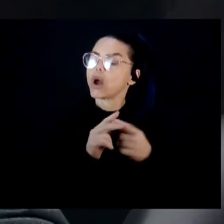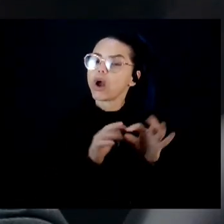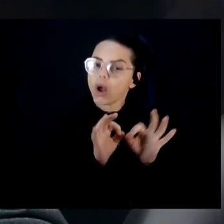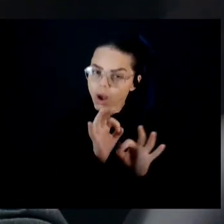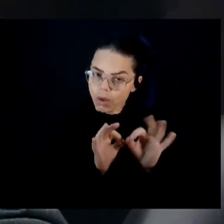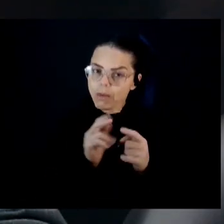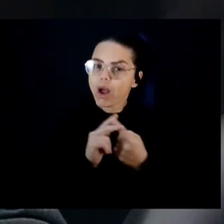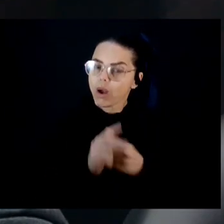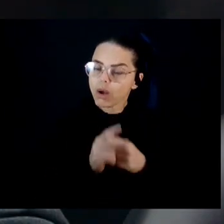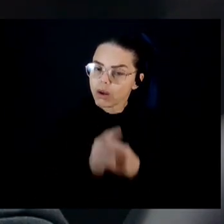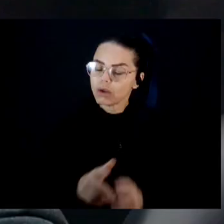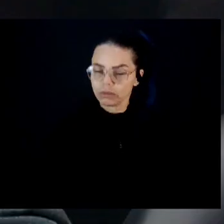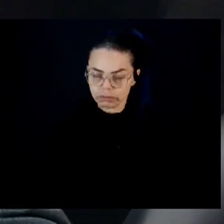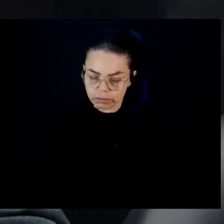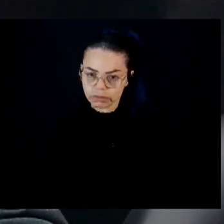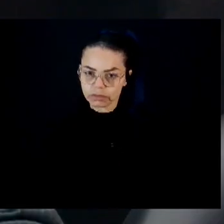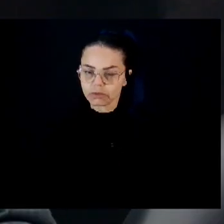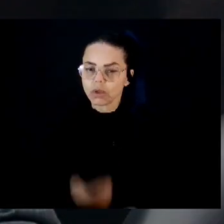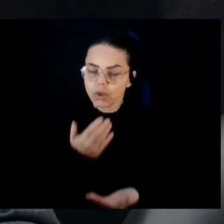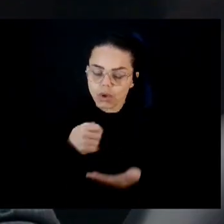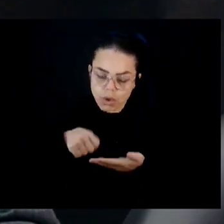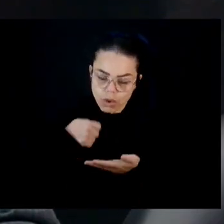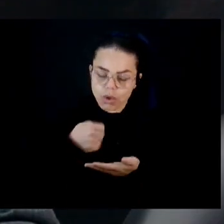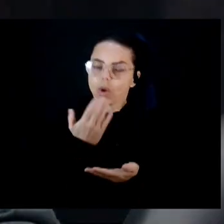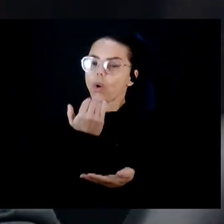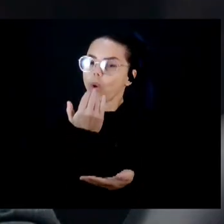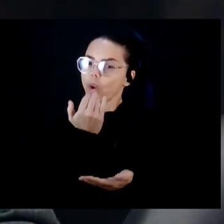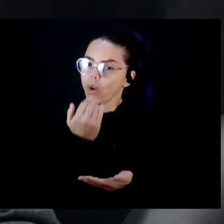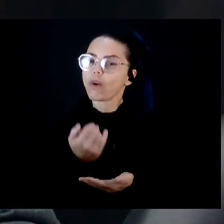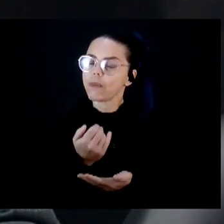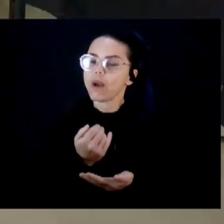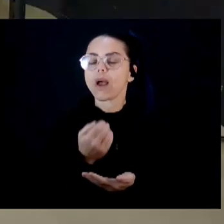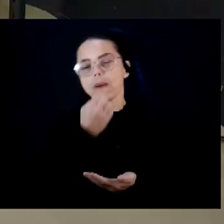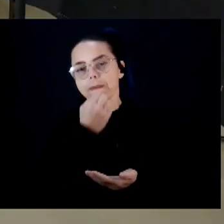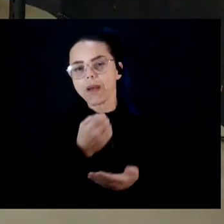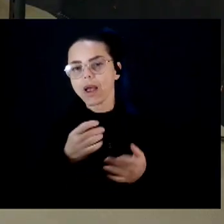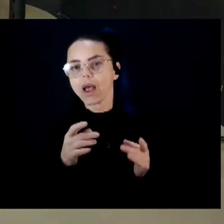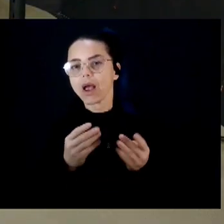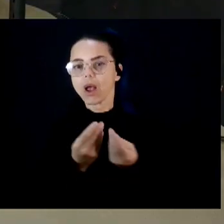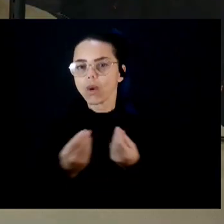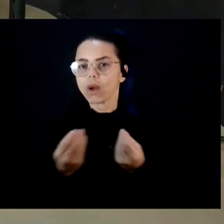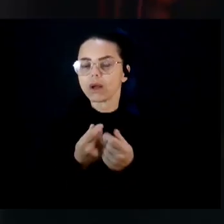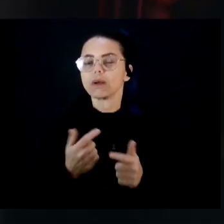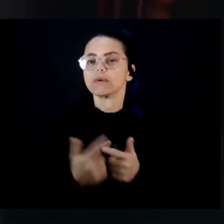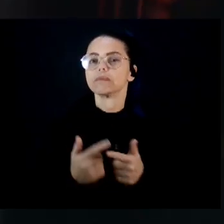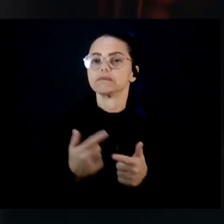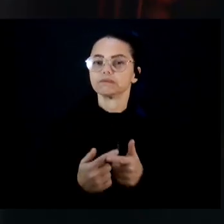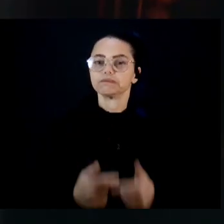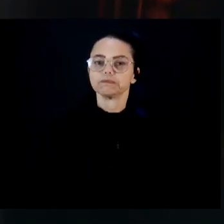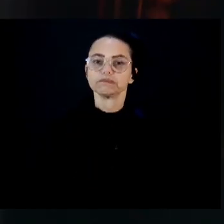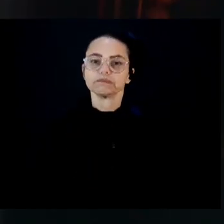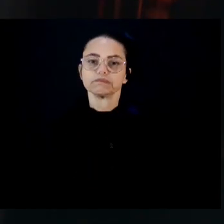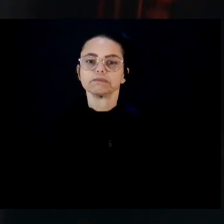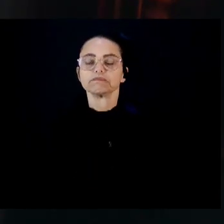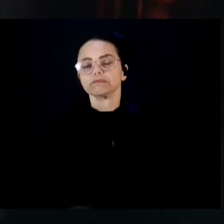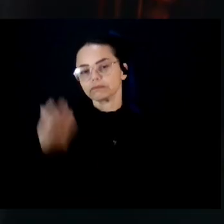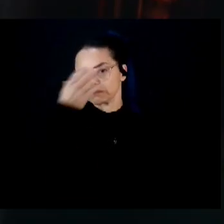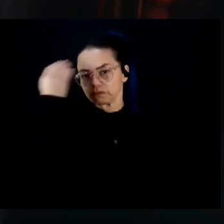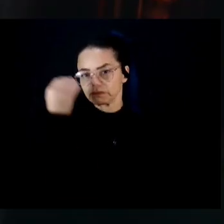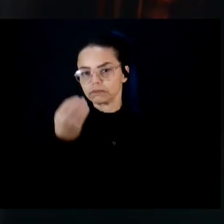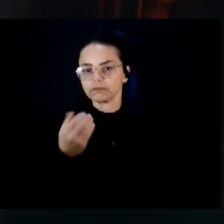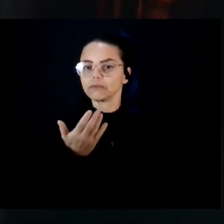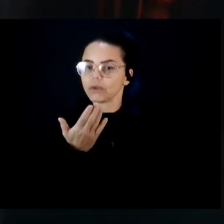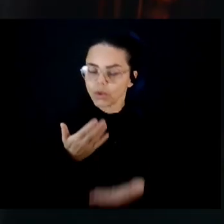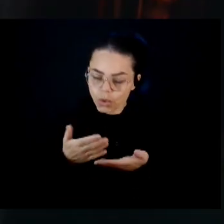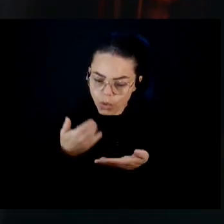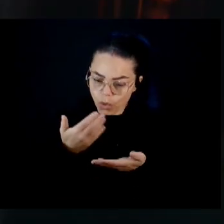sobre a alimentação, né? Sobre a qualidade da alimentação, isso é o mais importante. Exatamente, porque às vezes a gente esquece que nos alimentando, nós